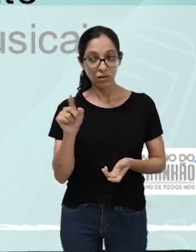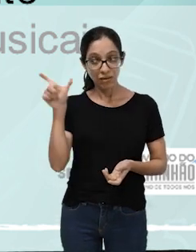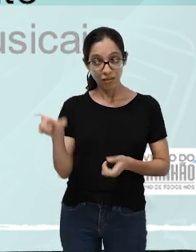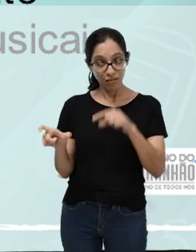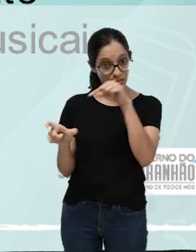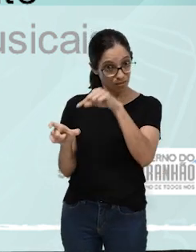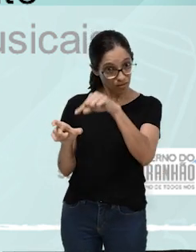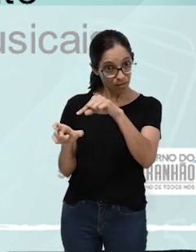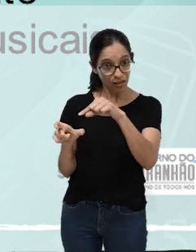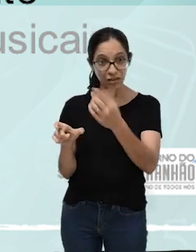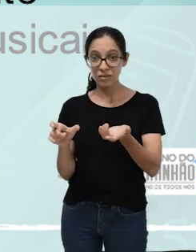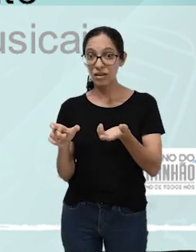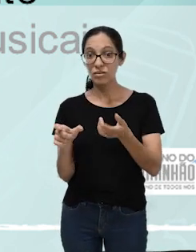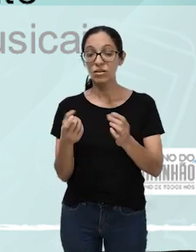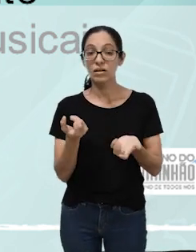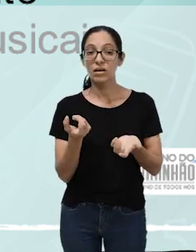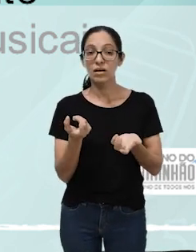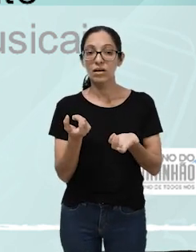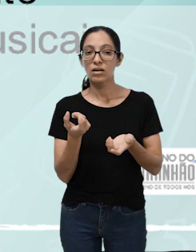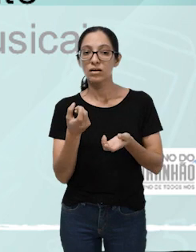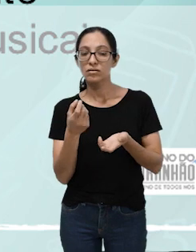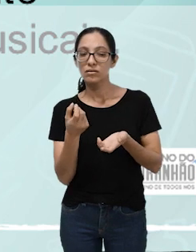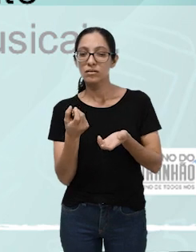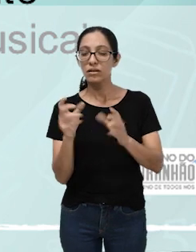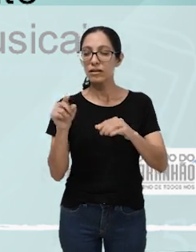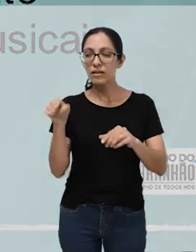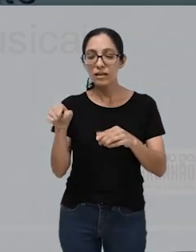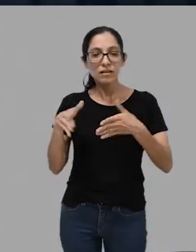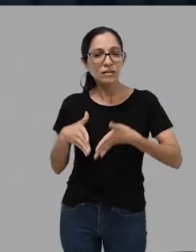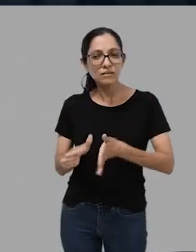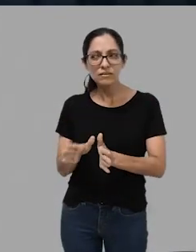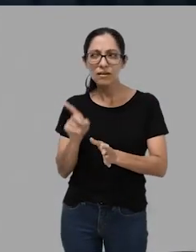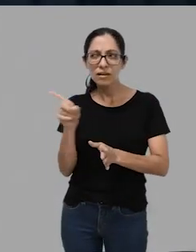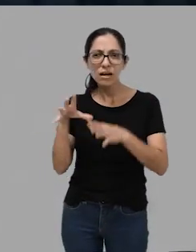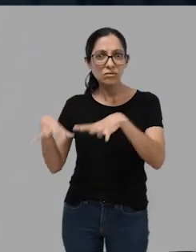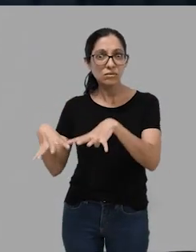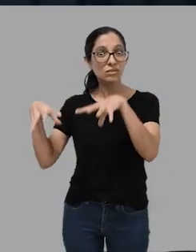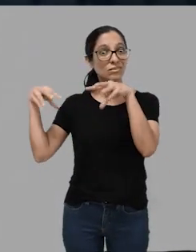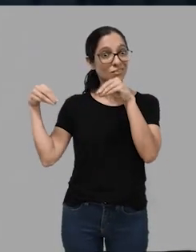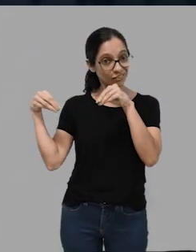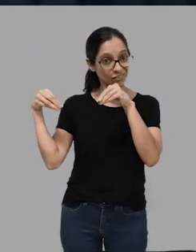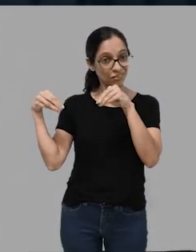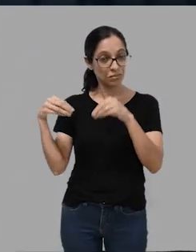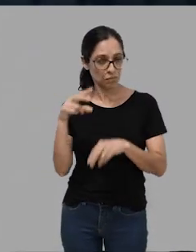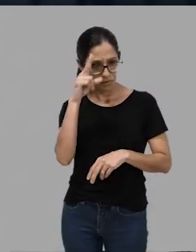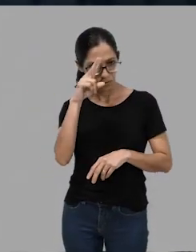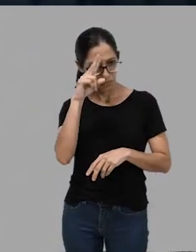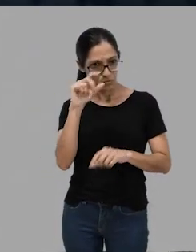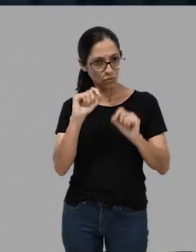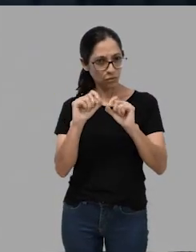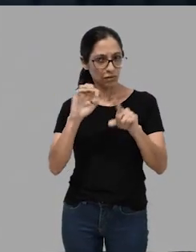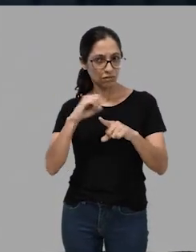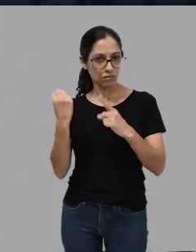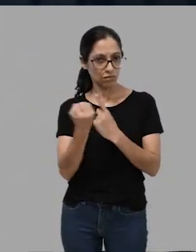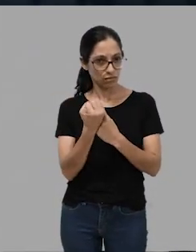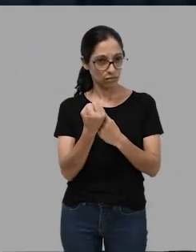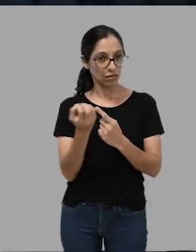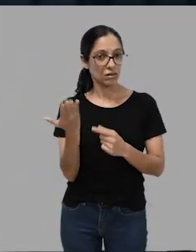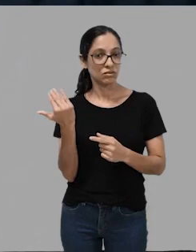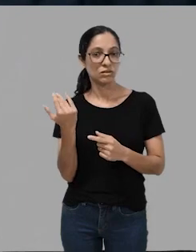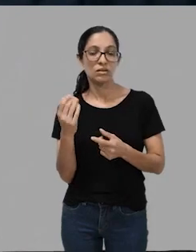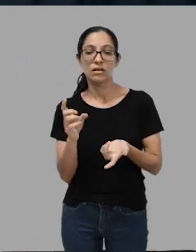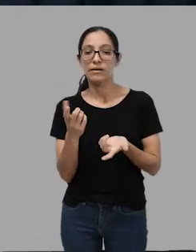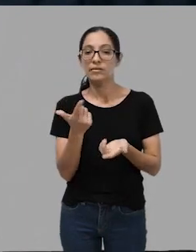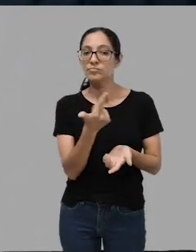pertencia que classe nobreza lembrando também que a sociedade da época era